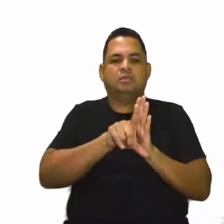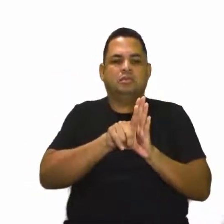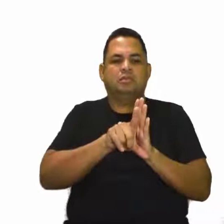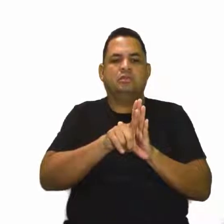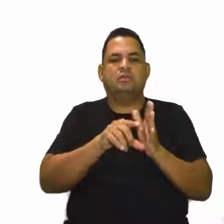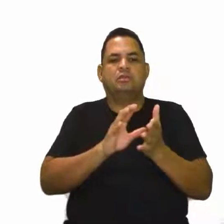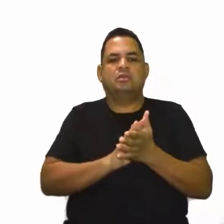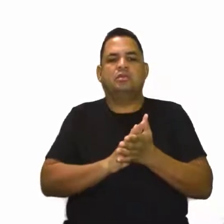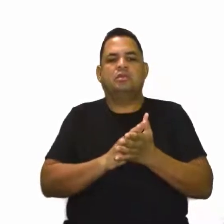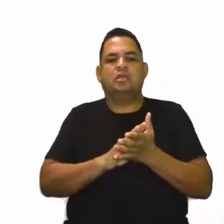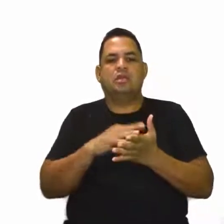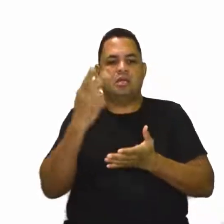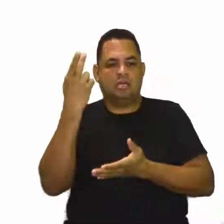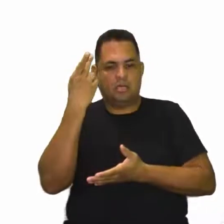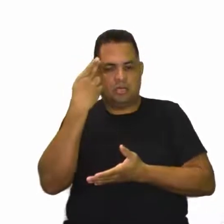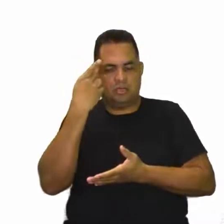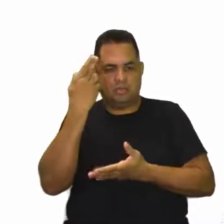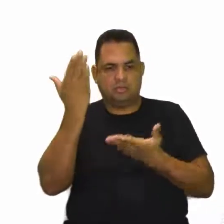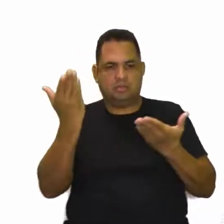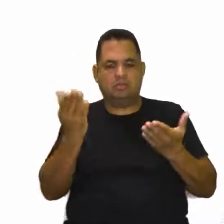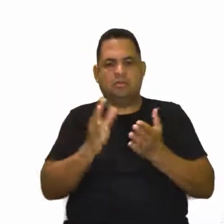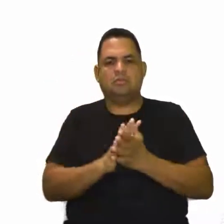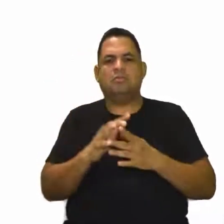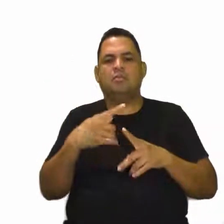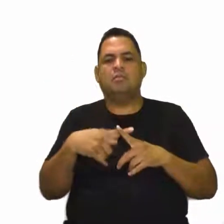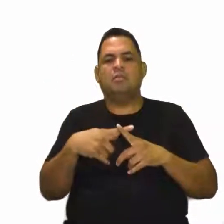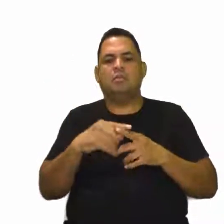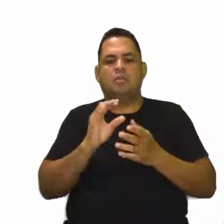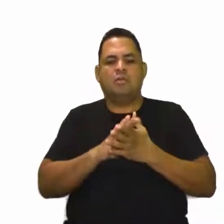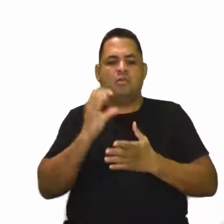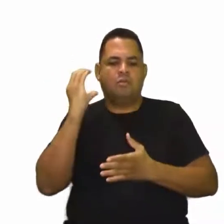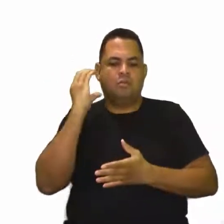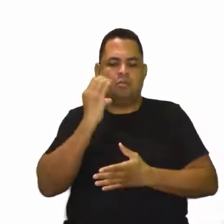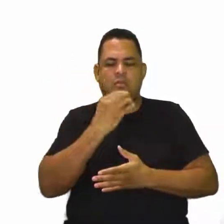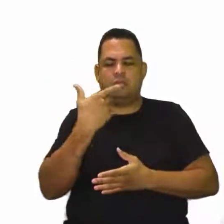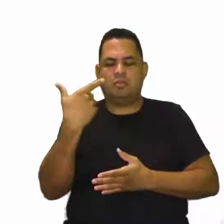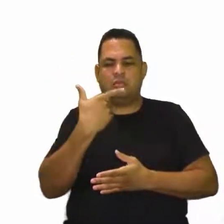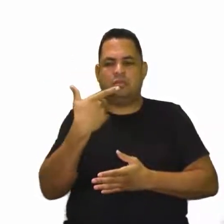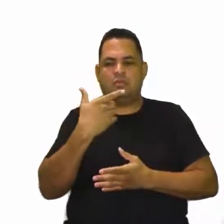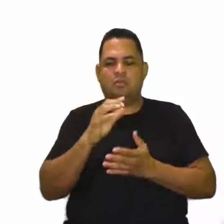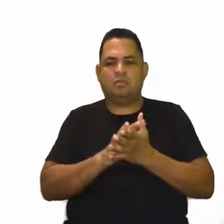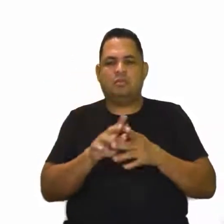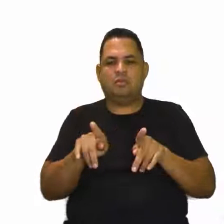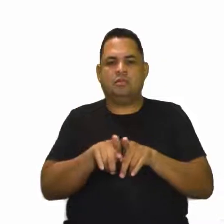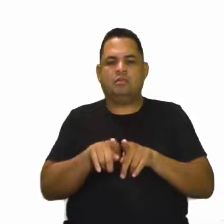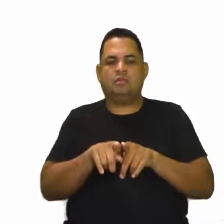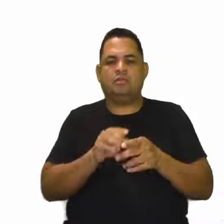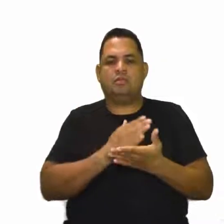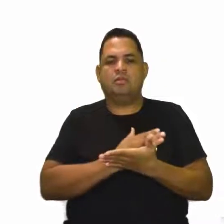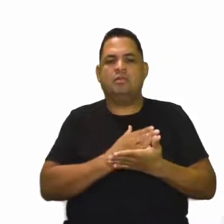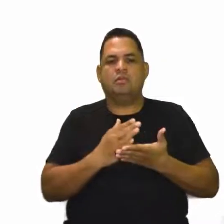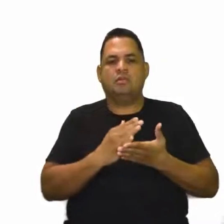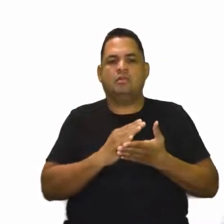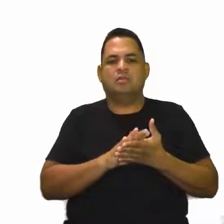grande naturalização. Porque Dom Pedro, ele também já começou aí o levantamento de